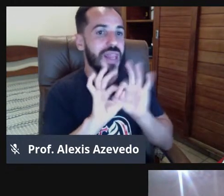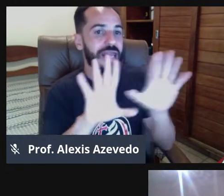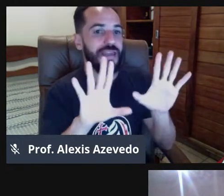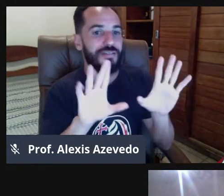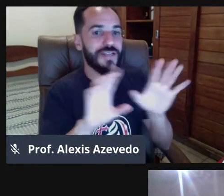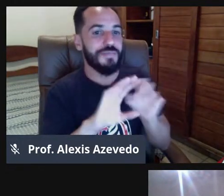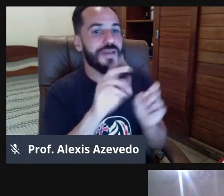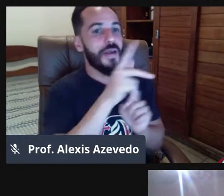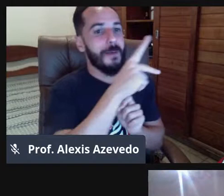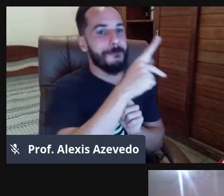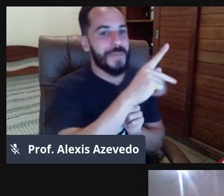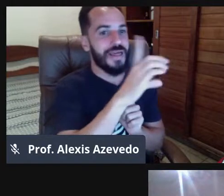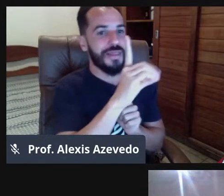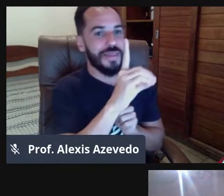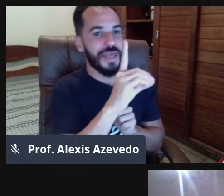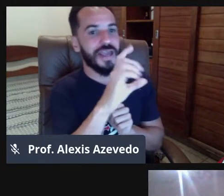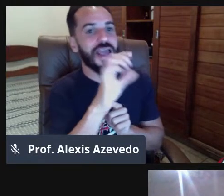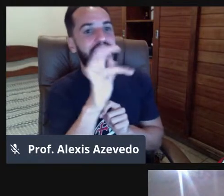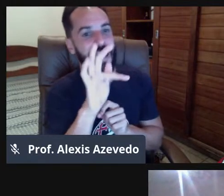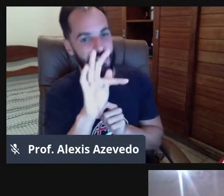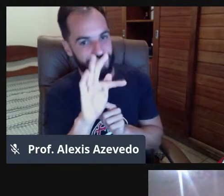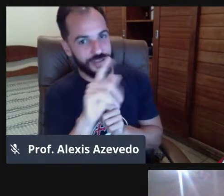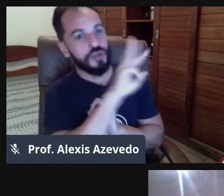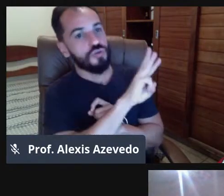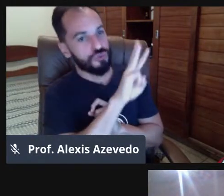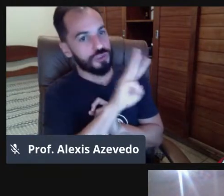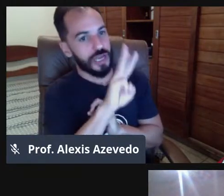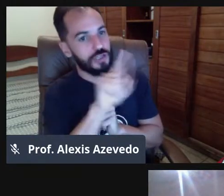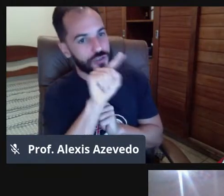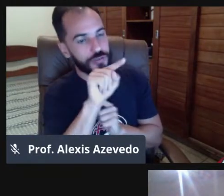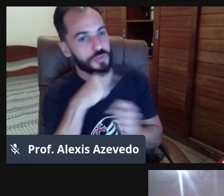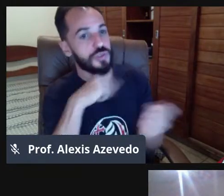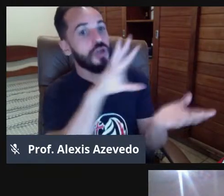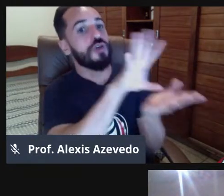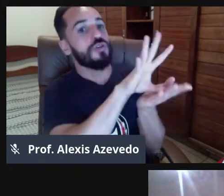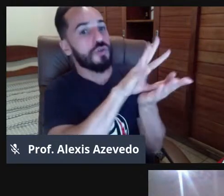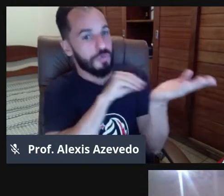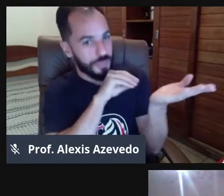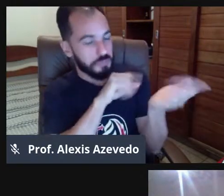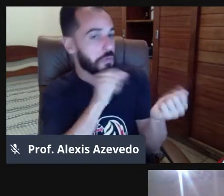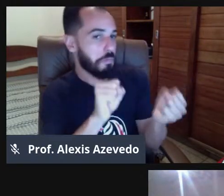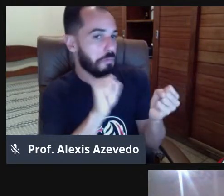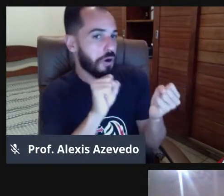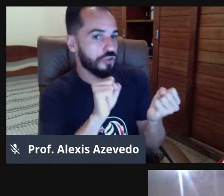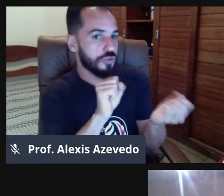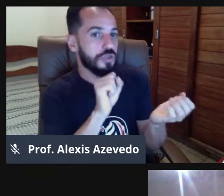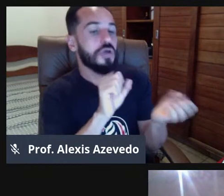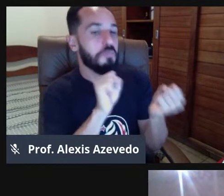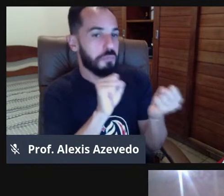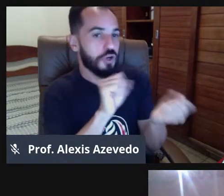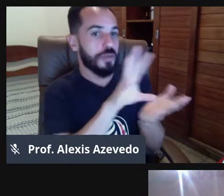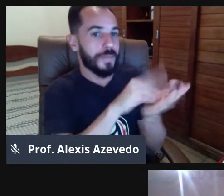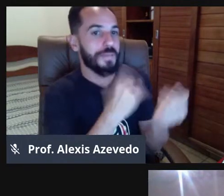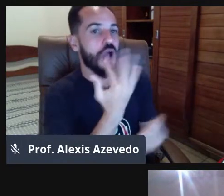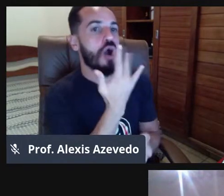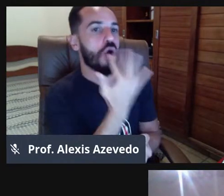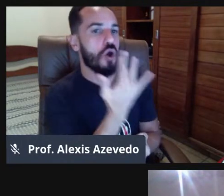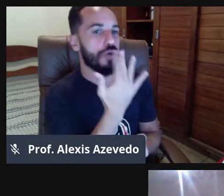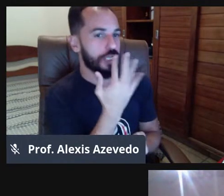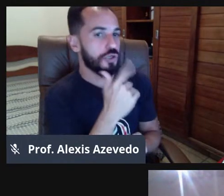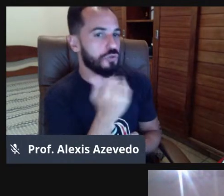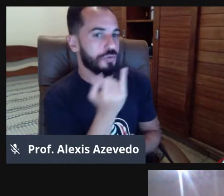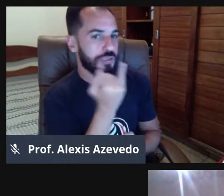em PDF no site, e aí a pessoa pode imprimir e colorido, né, se ela... Eu acho